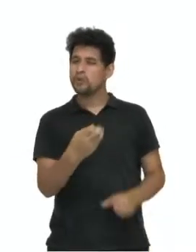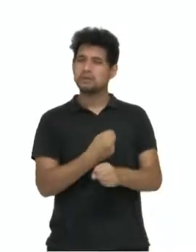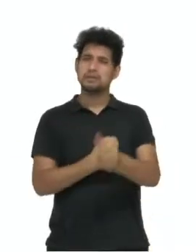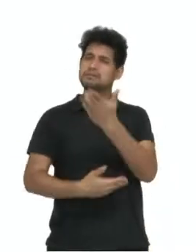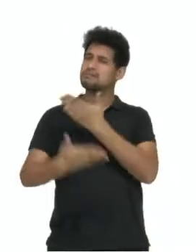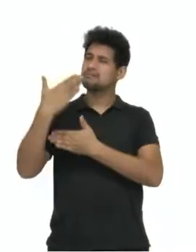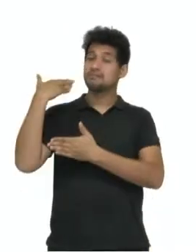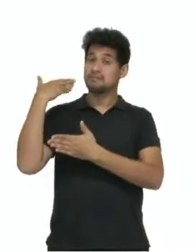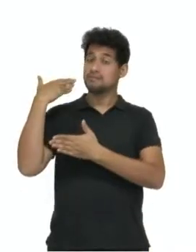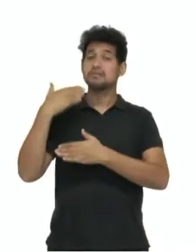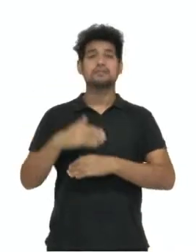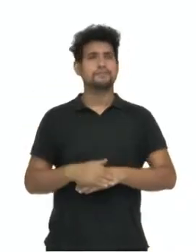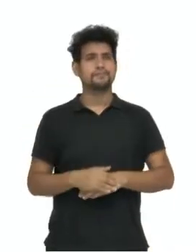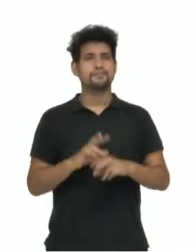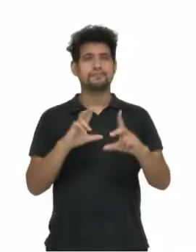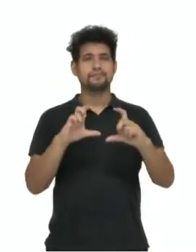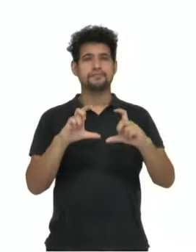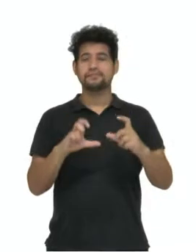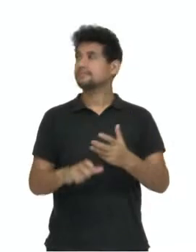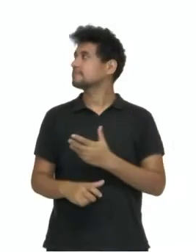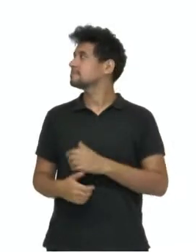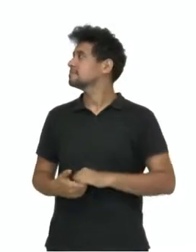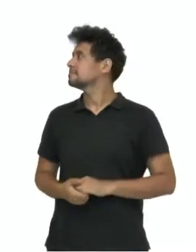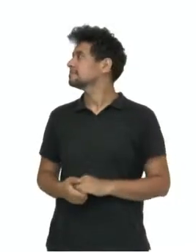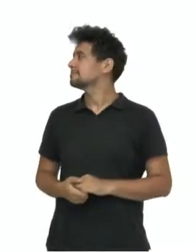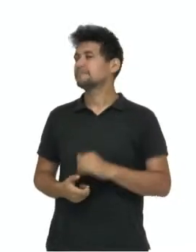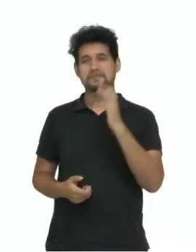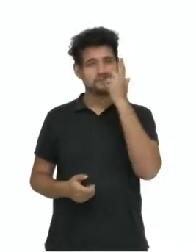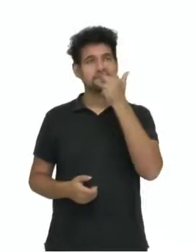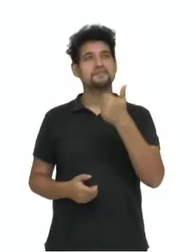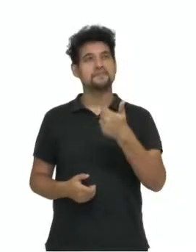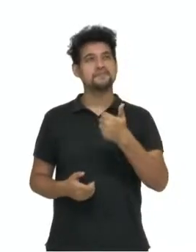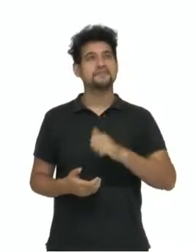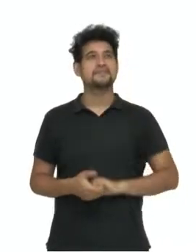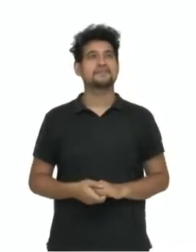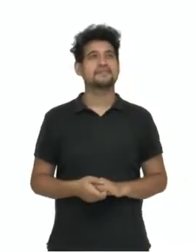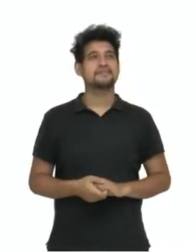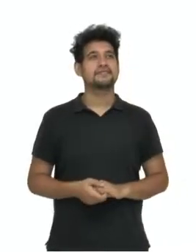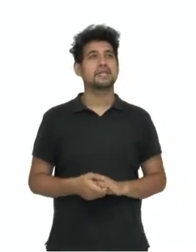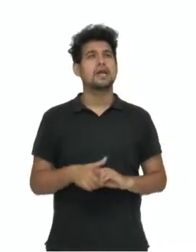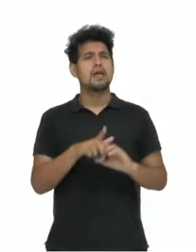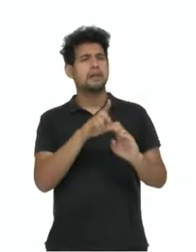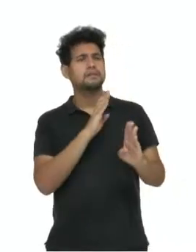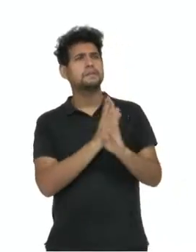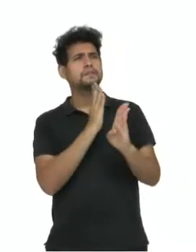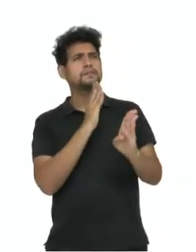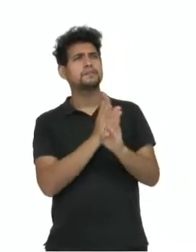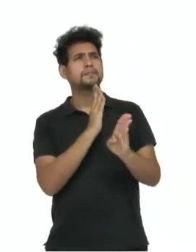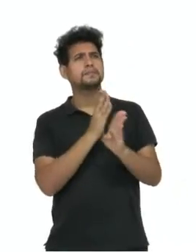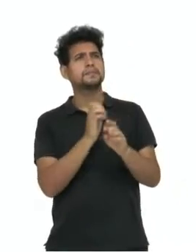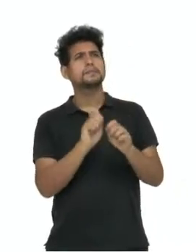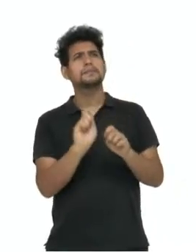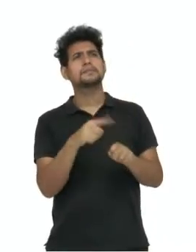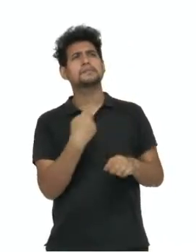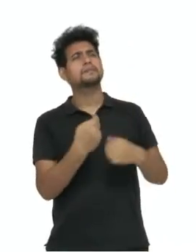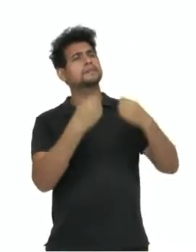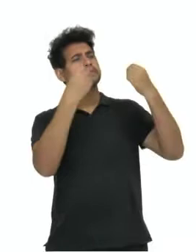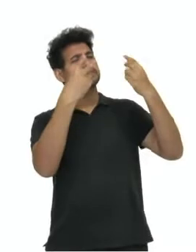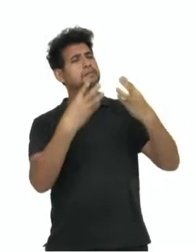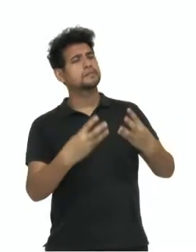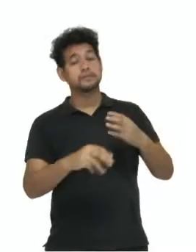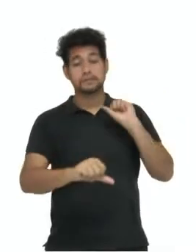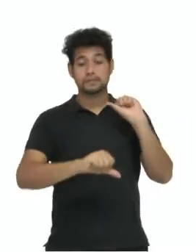anos. Olha só a imagem desse peixinho, muito bonitinho, por sinal. Essa descoberta ajuda a explicar a